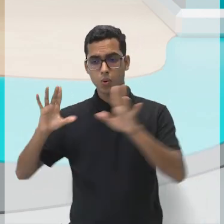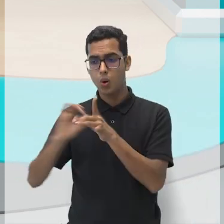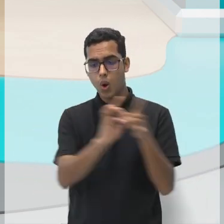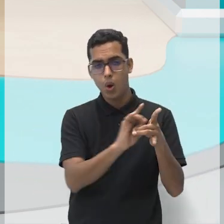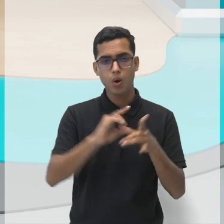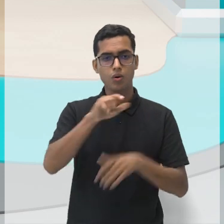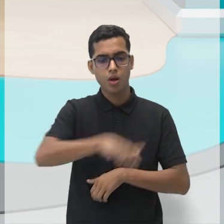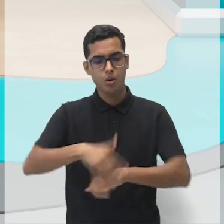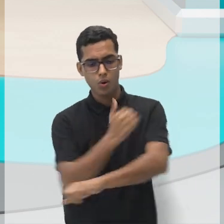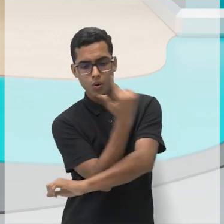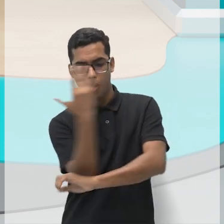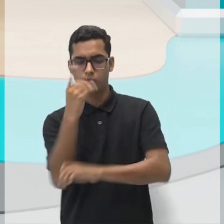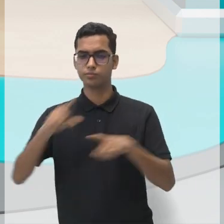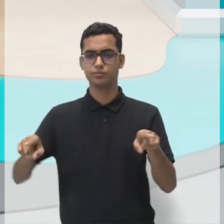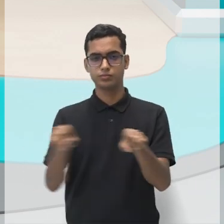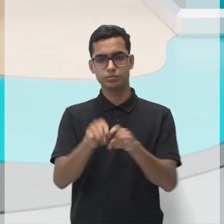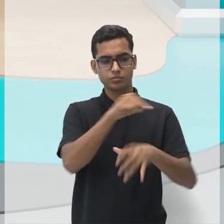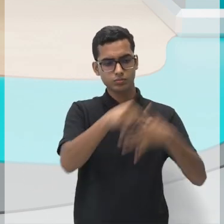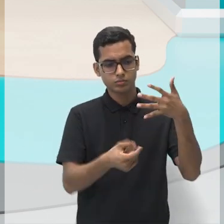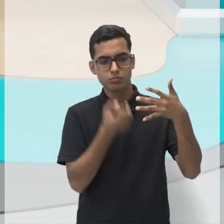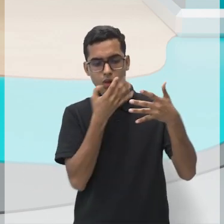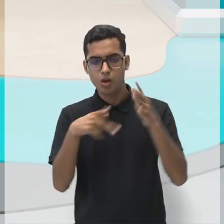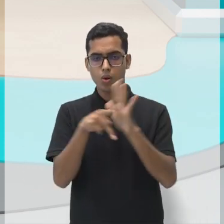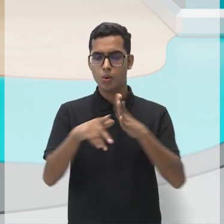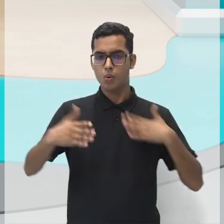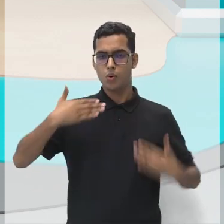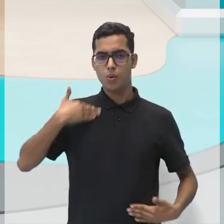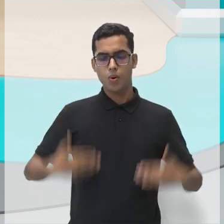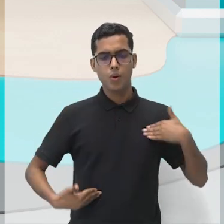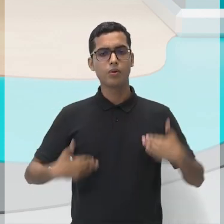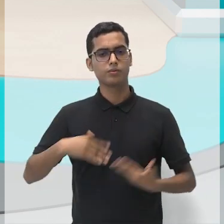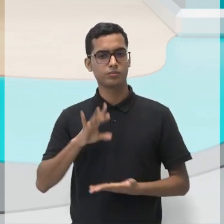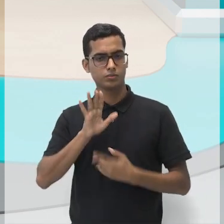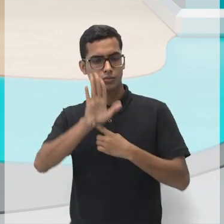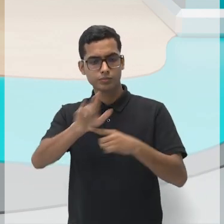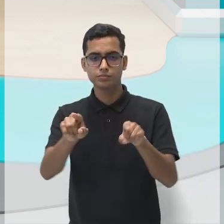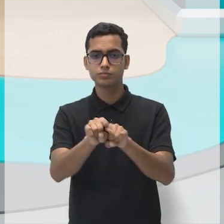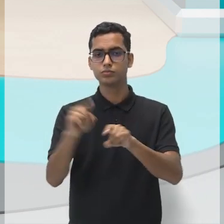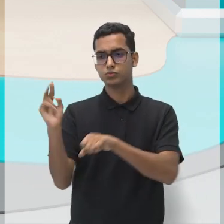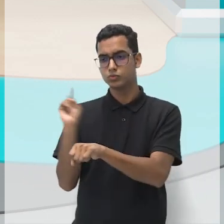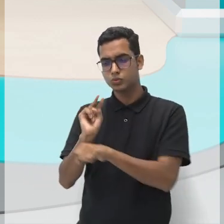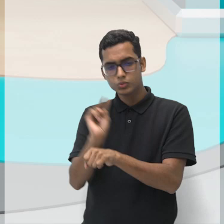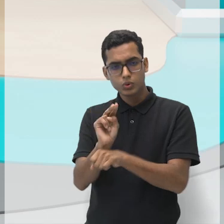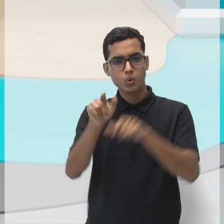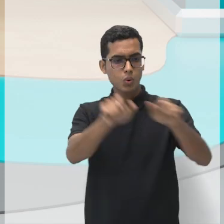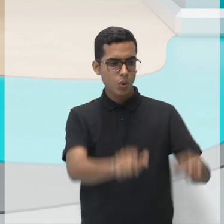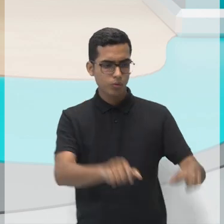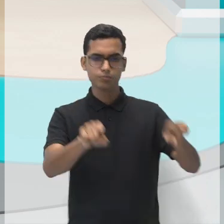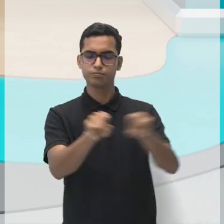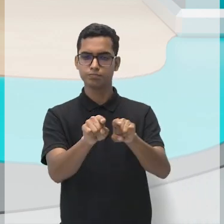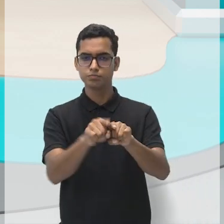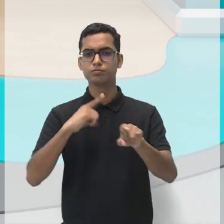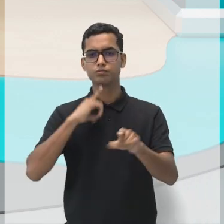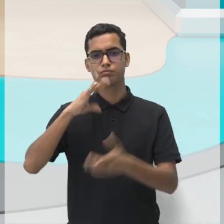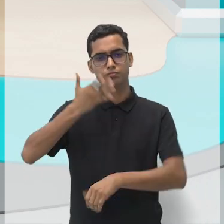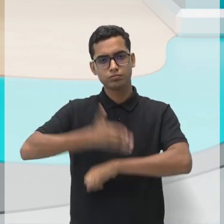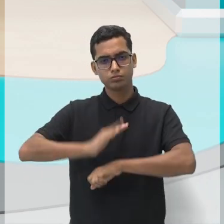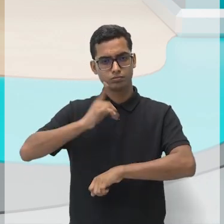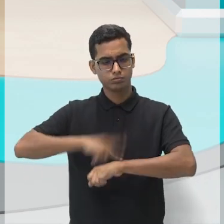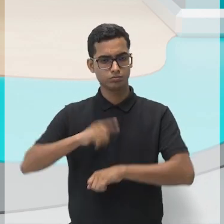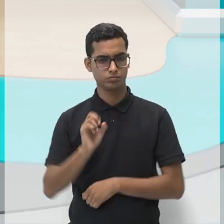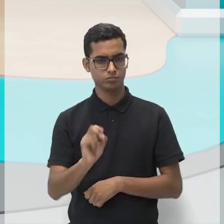meio urbano, além dos benefícios físicos, traz também esses benefícios de cuidado com o local onde está sendo